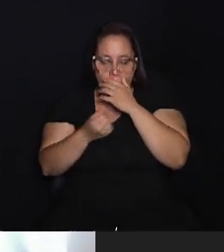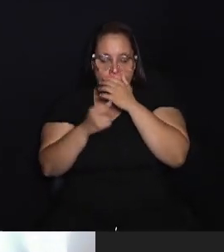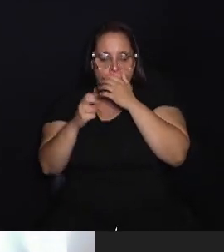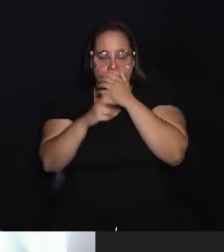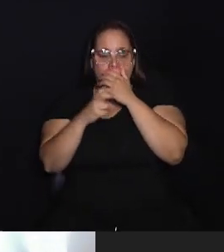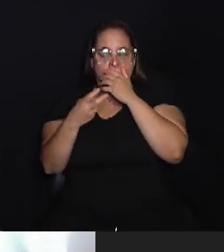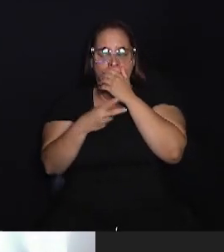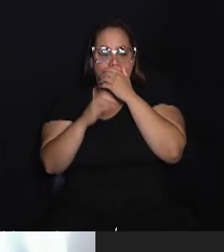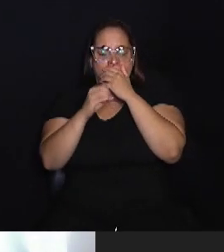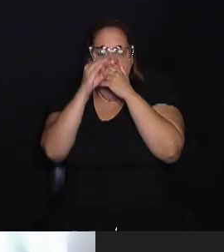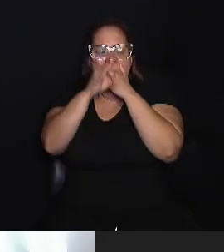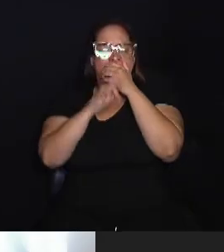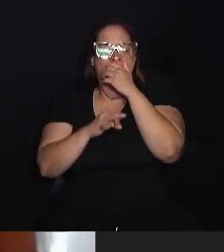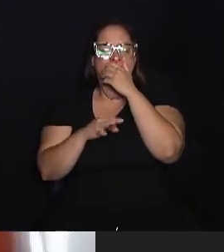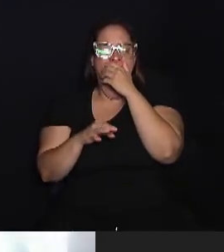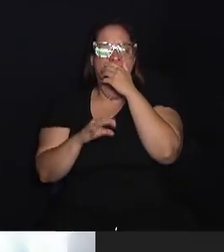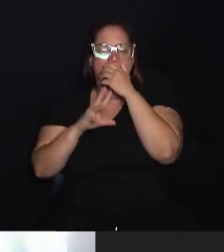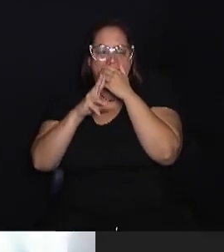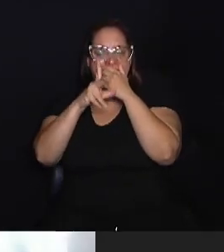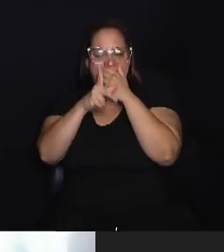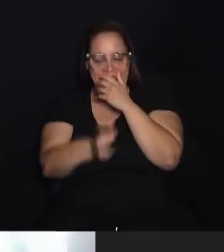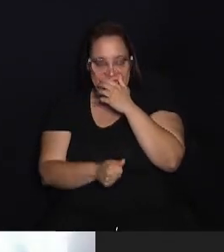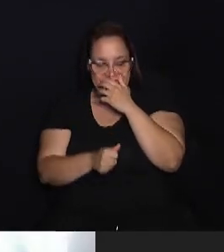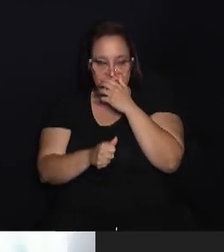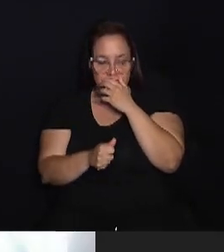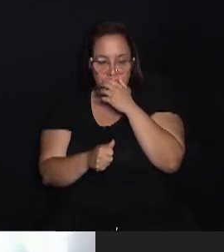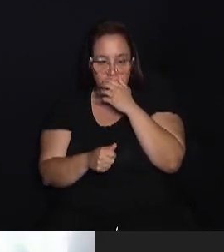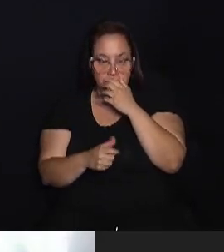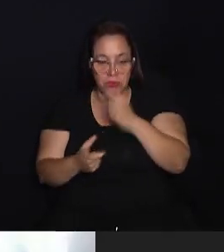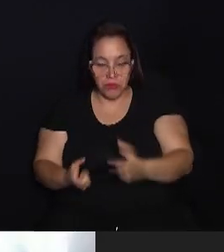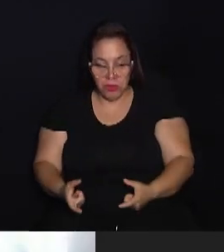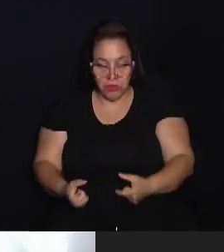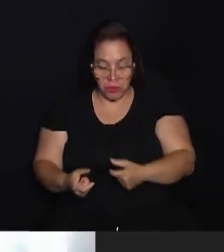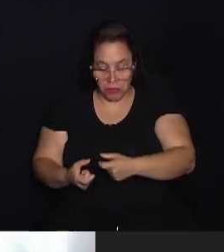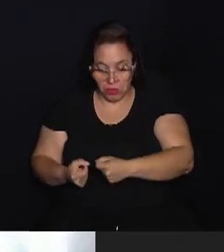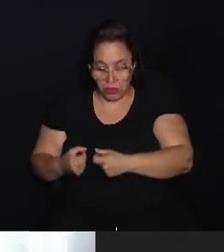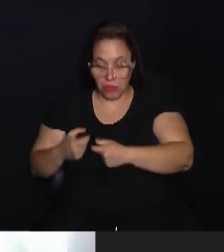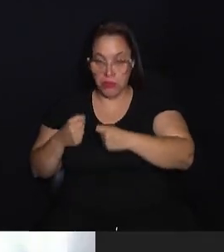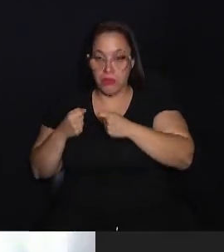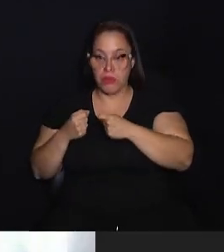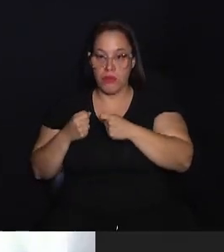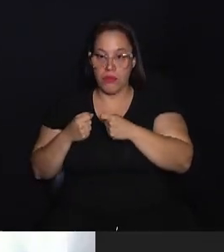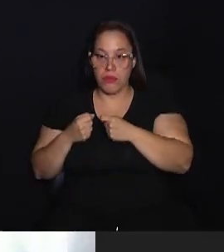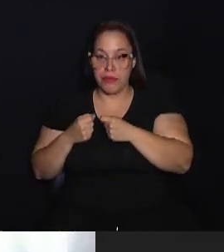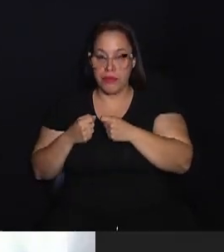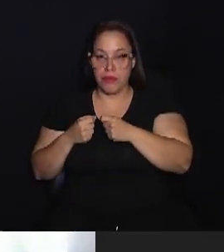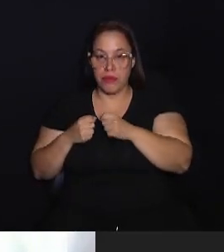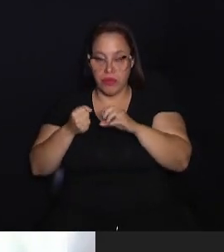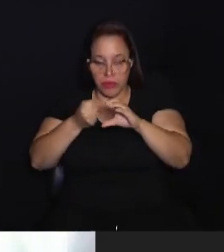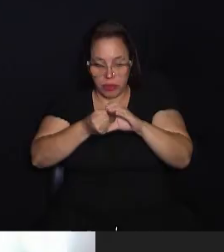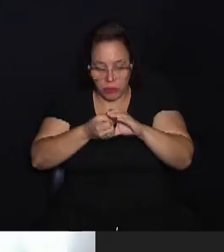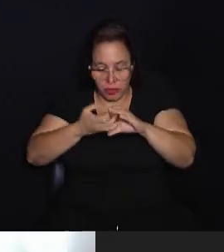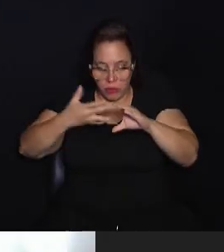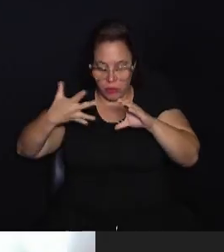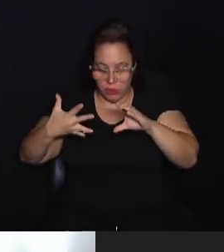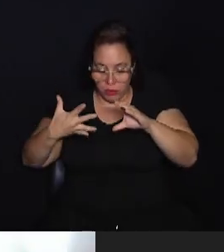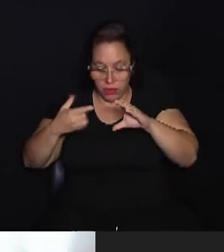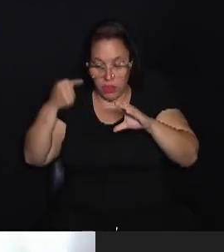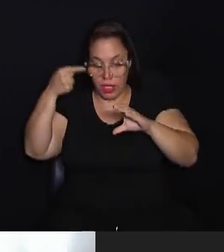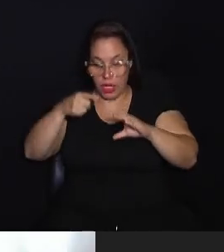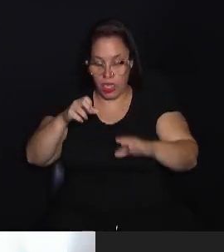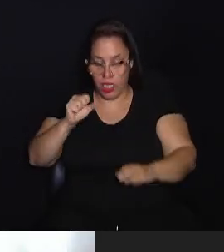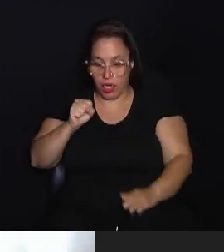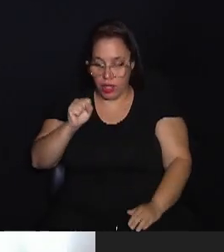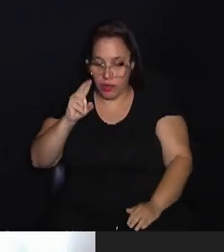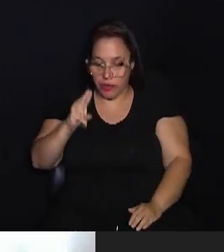a 20% de todos os casos de câncer de mama são caracterizados por esse